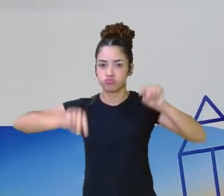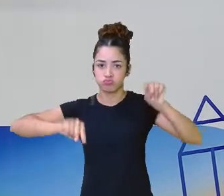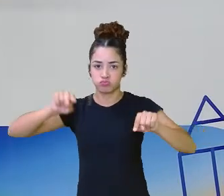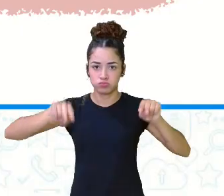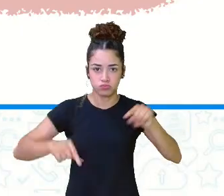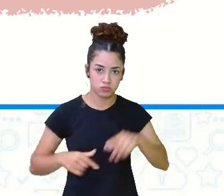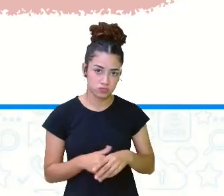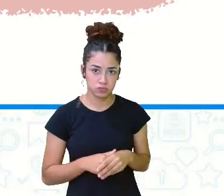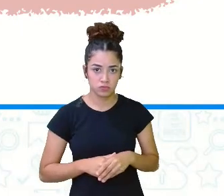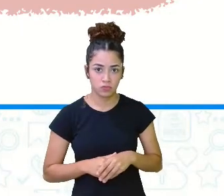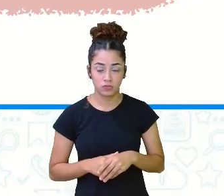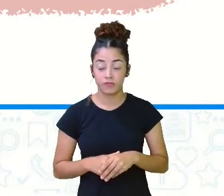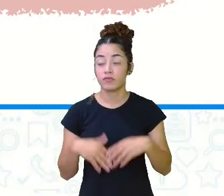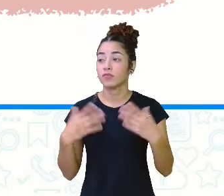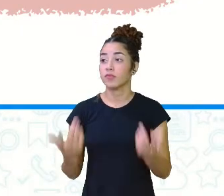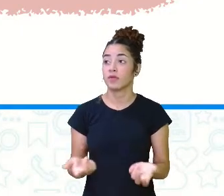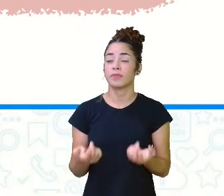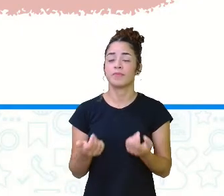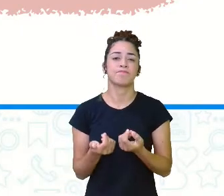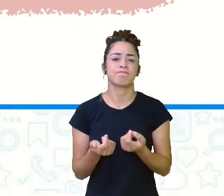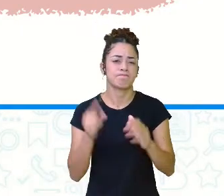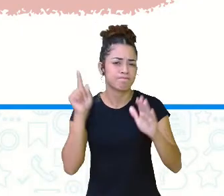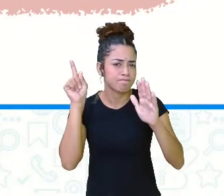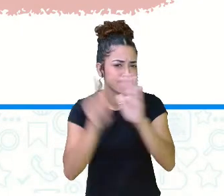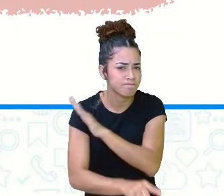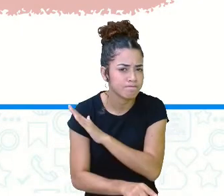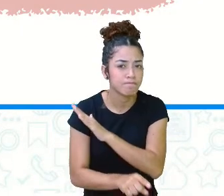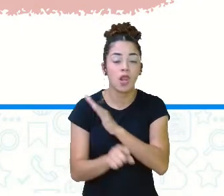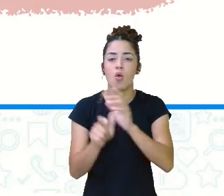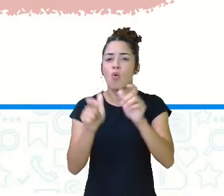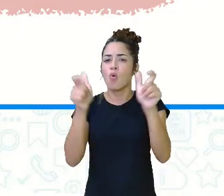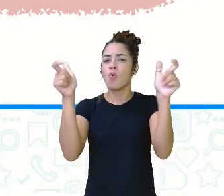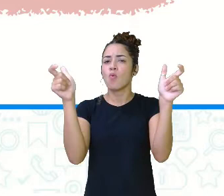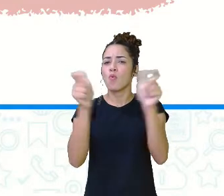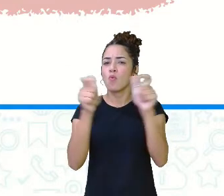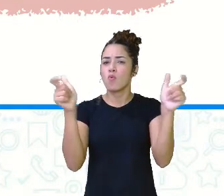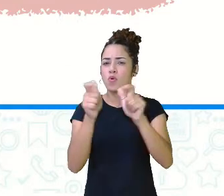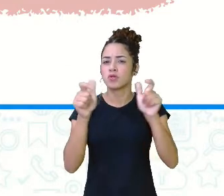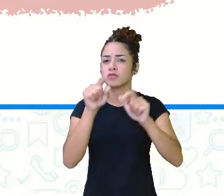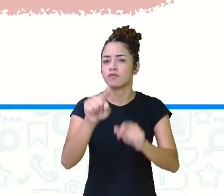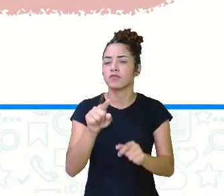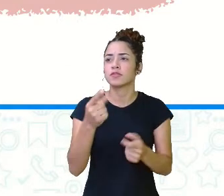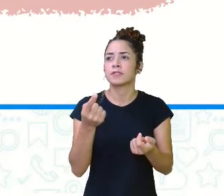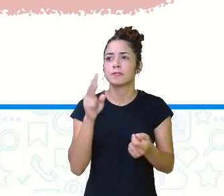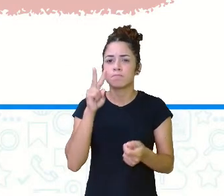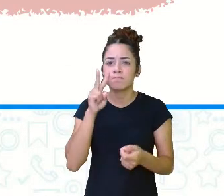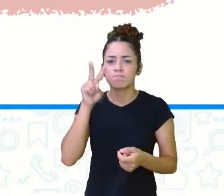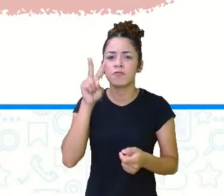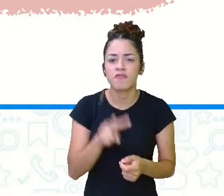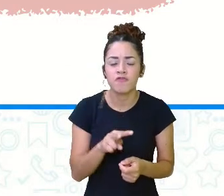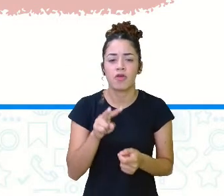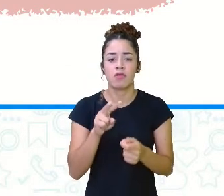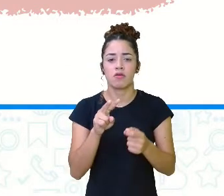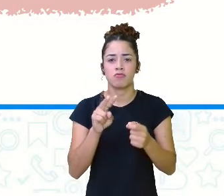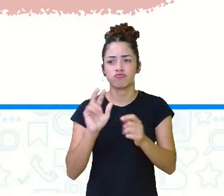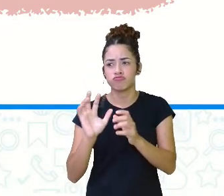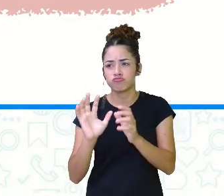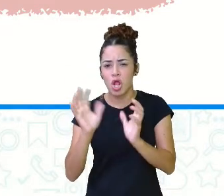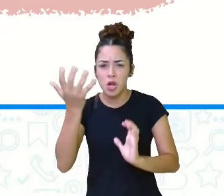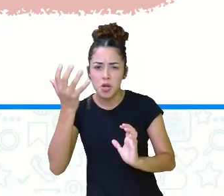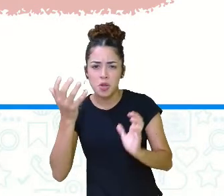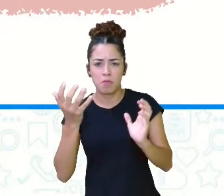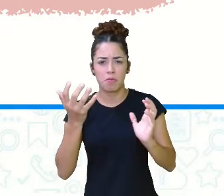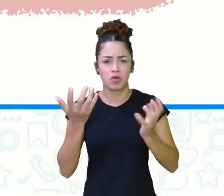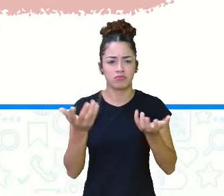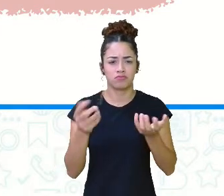Então, agora uma pergunta para vocês. Onde é que geralmente vocês acompanham a previsão do tempo? Você acompanha